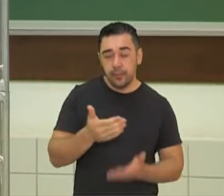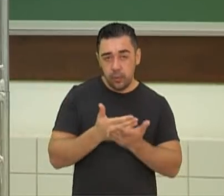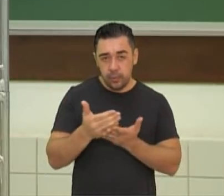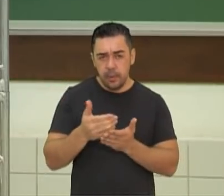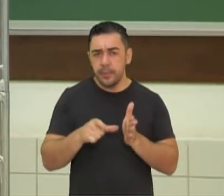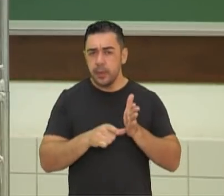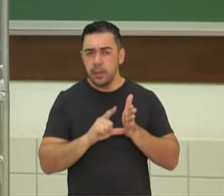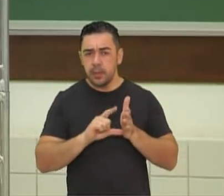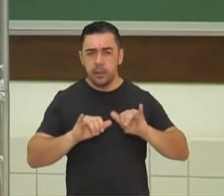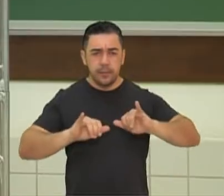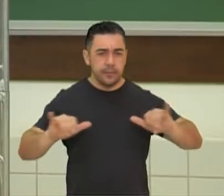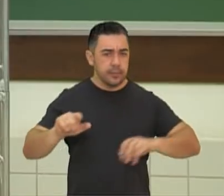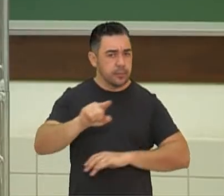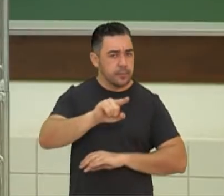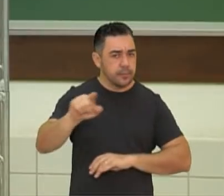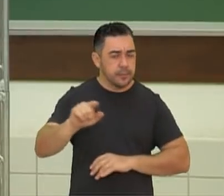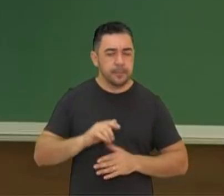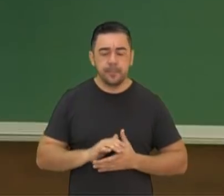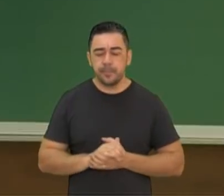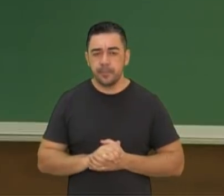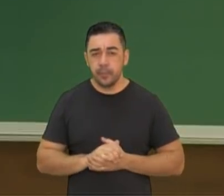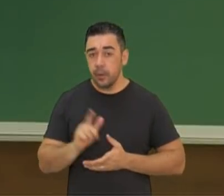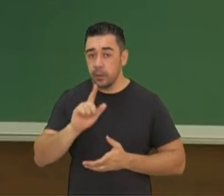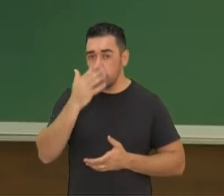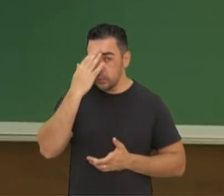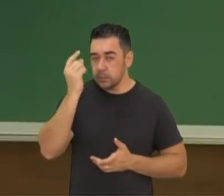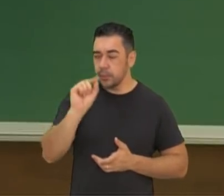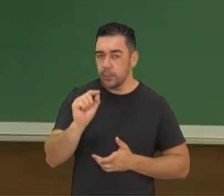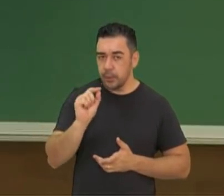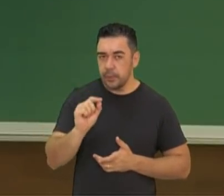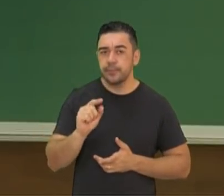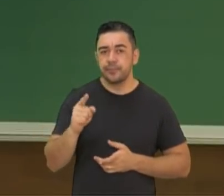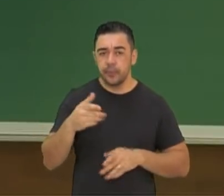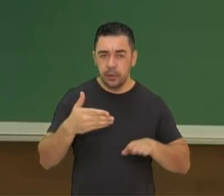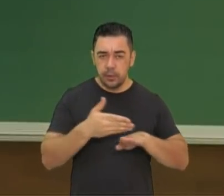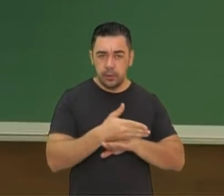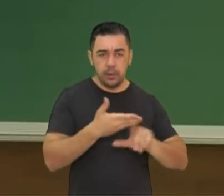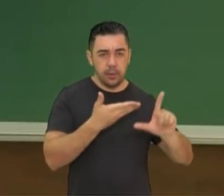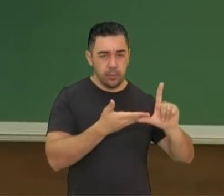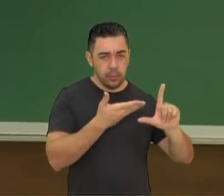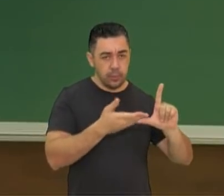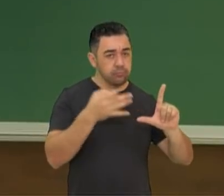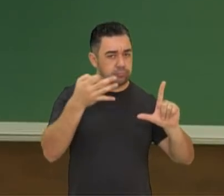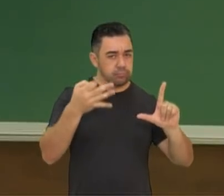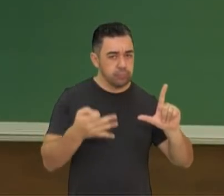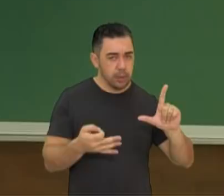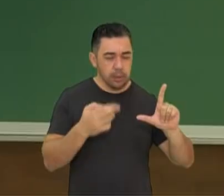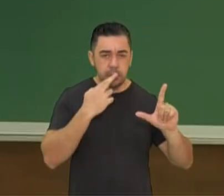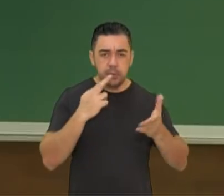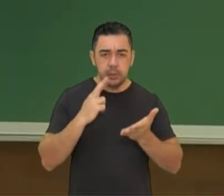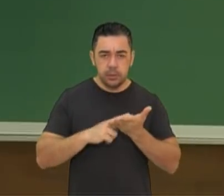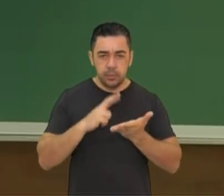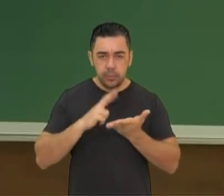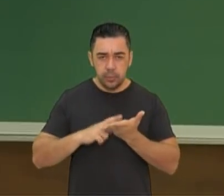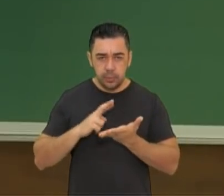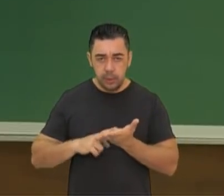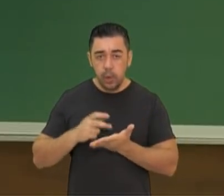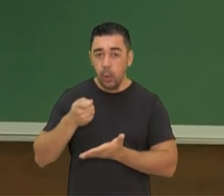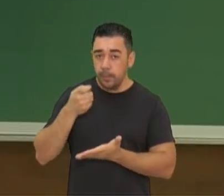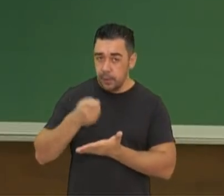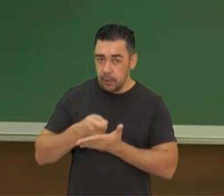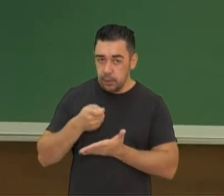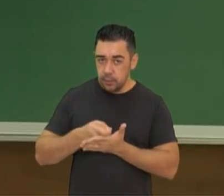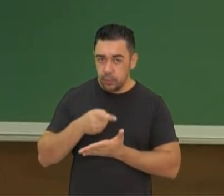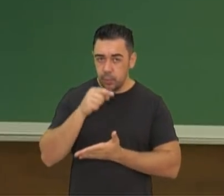eu tenho alguns recados para dar para vocês. Não se esqueça de fazer as atividades do Google Classroom direitinho, fazer a atividade obrigatória que está